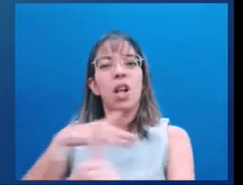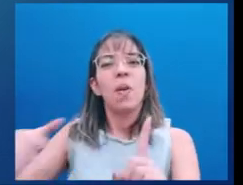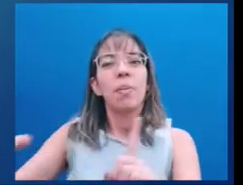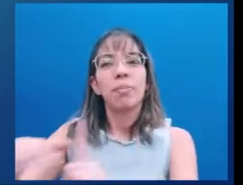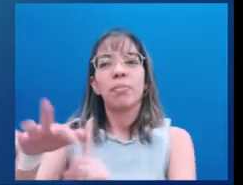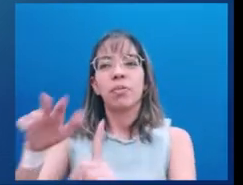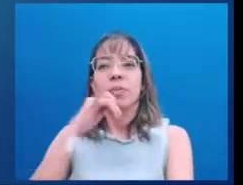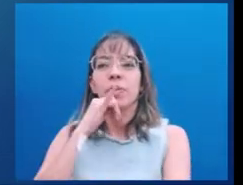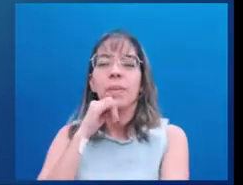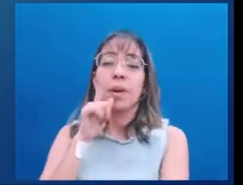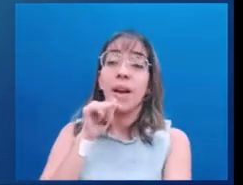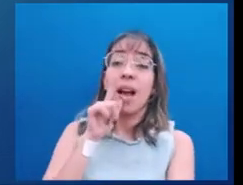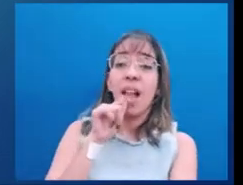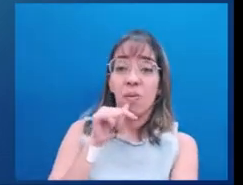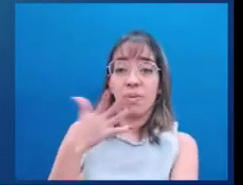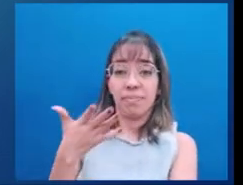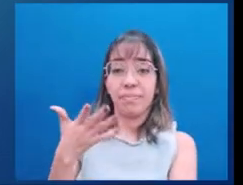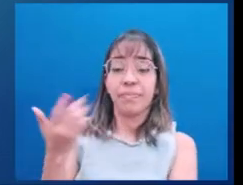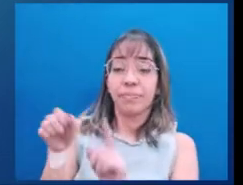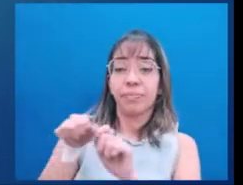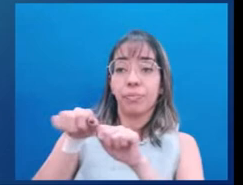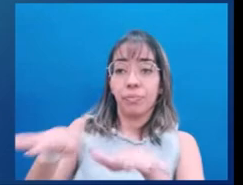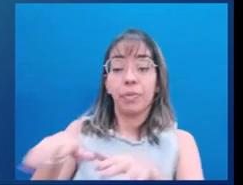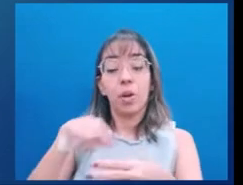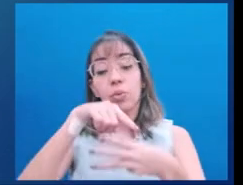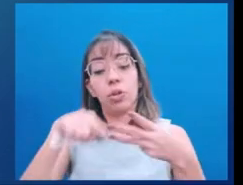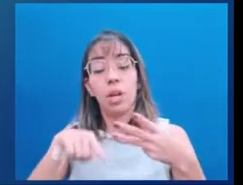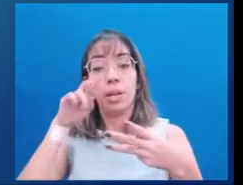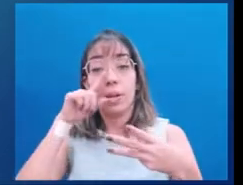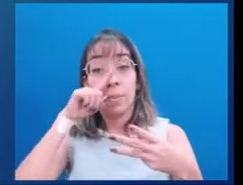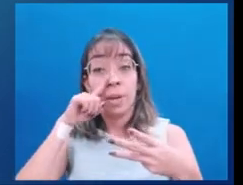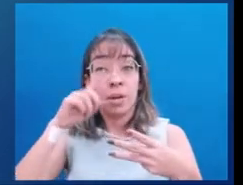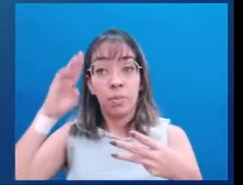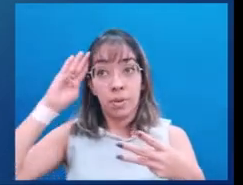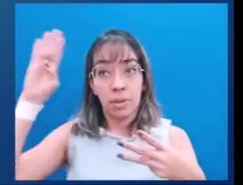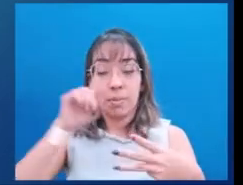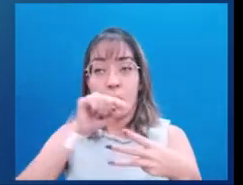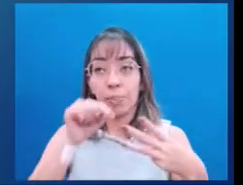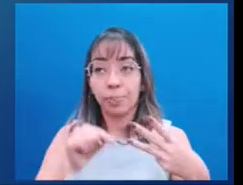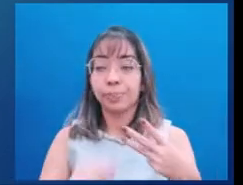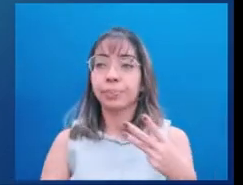Então, isso que a gente vai ver nos pictogramas definido nesses três tipos de perigos principais.